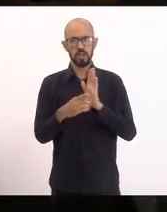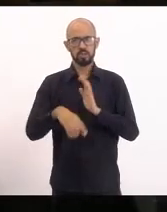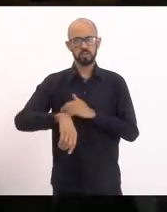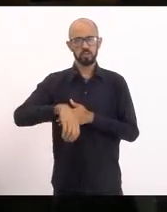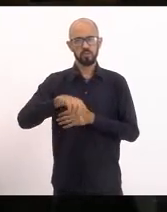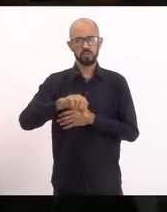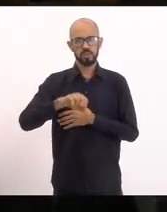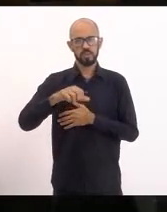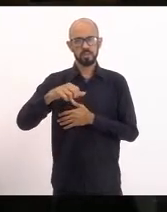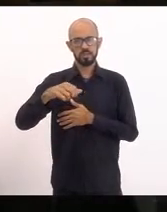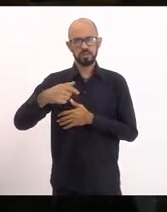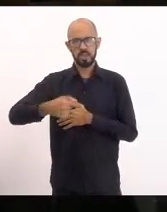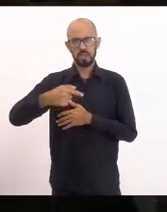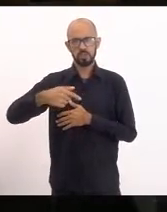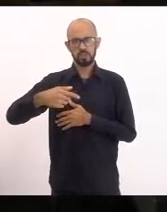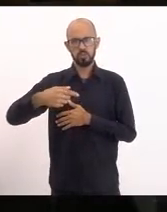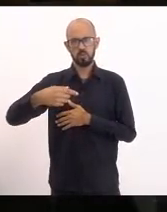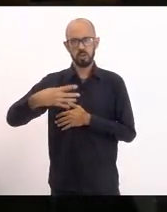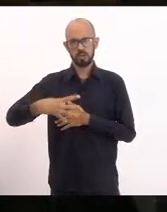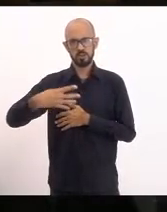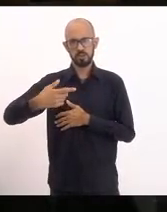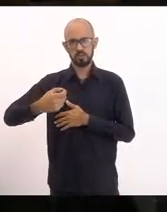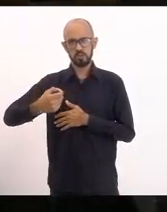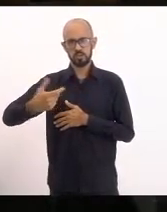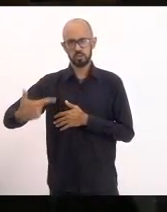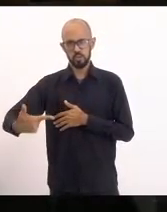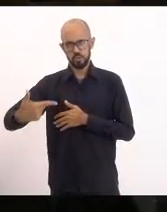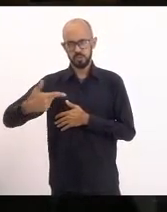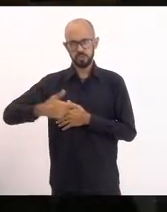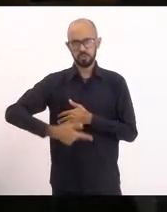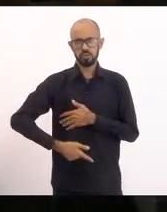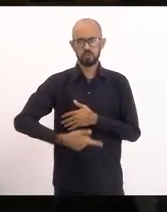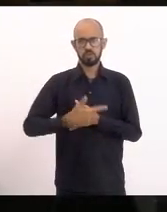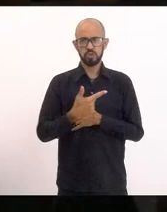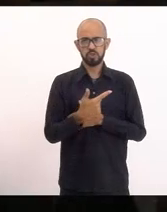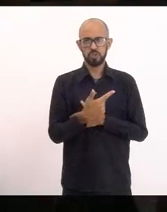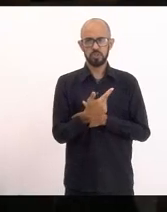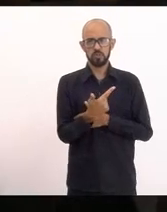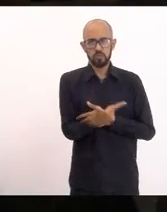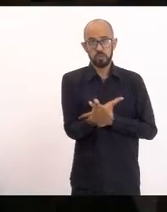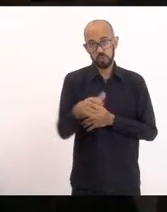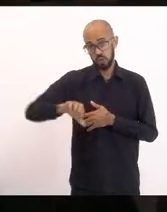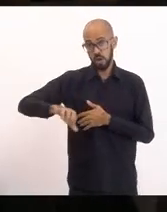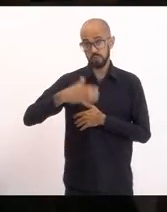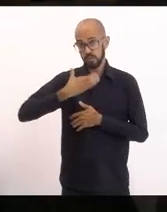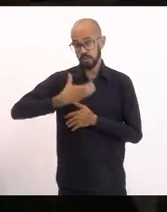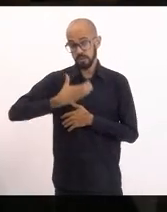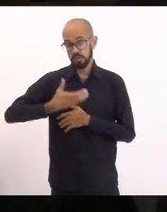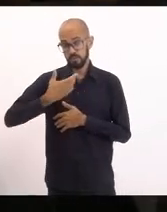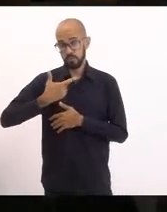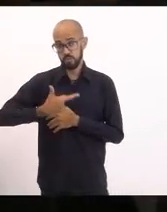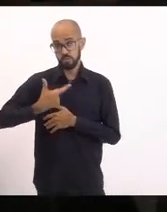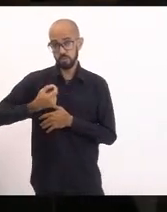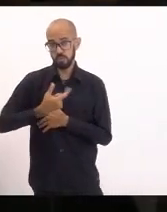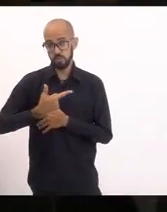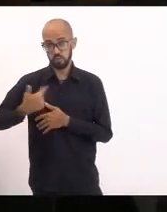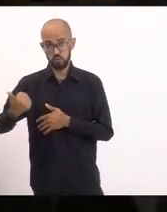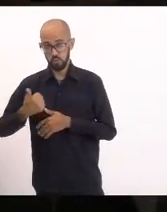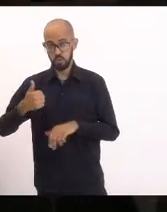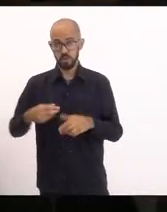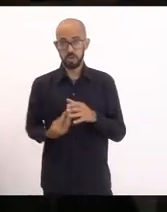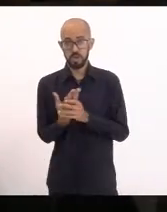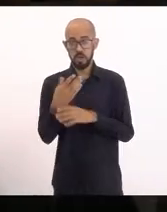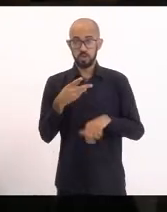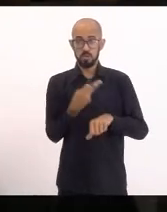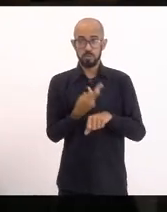47.902, de 29 de dezembro de 21, criando uma gratificação